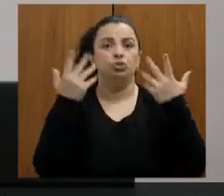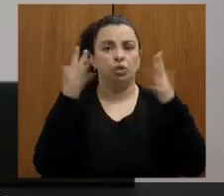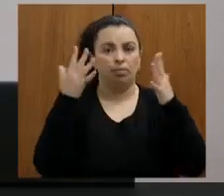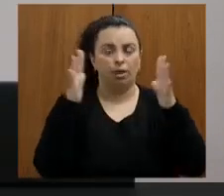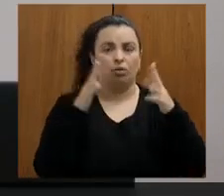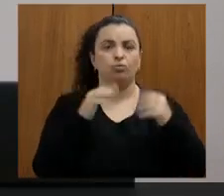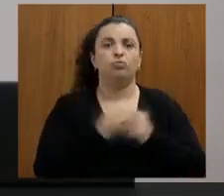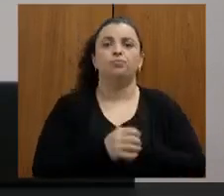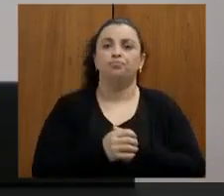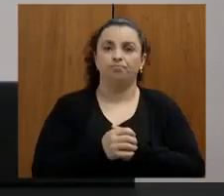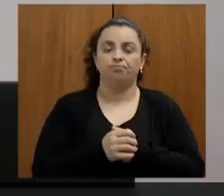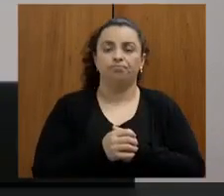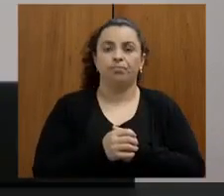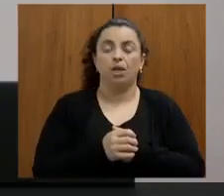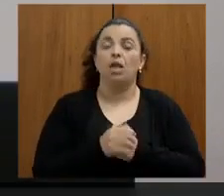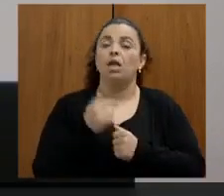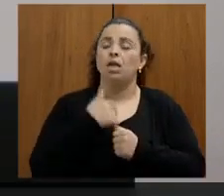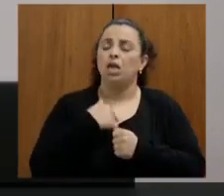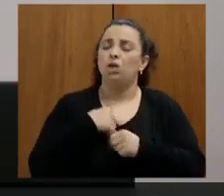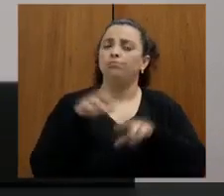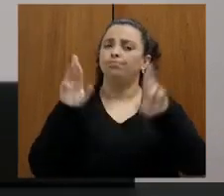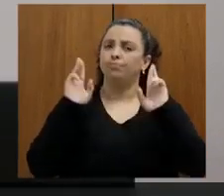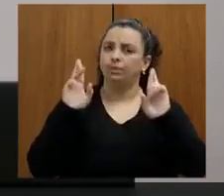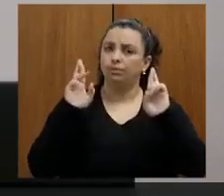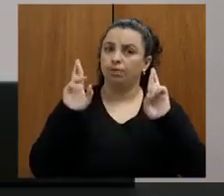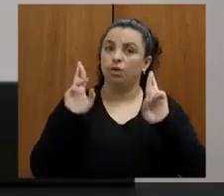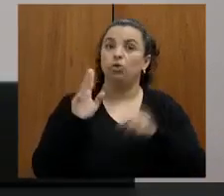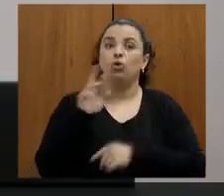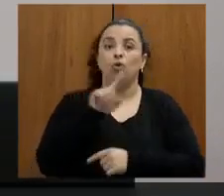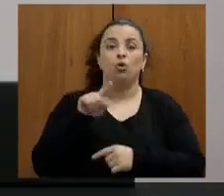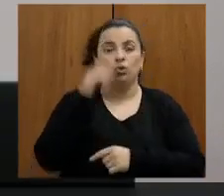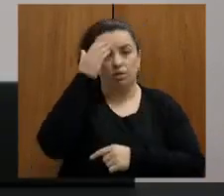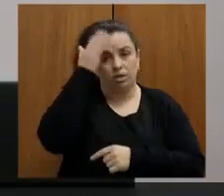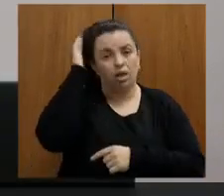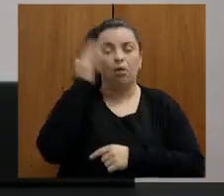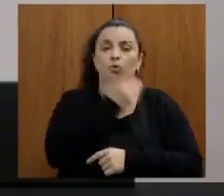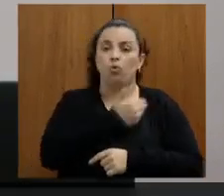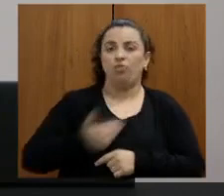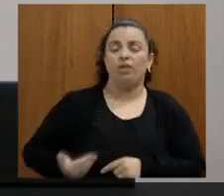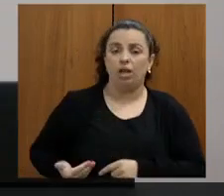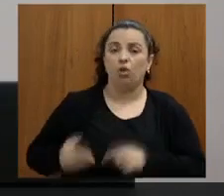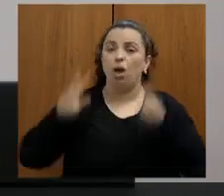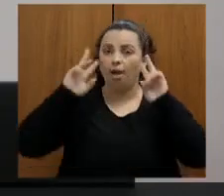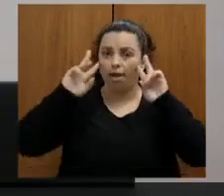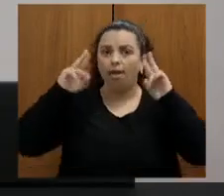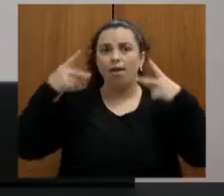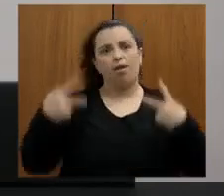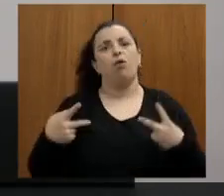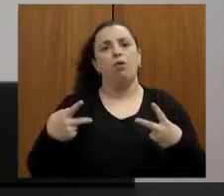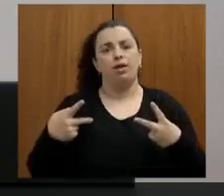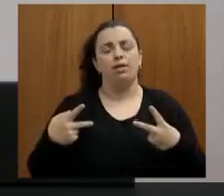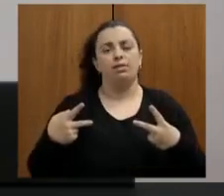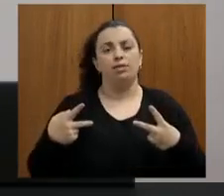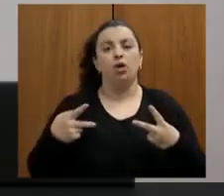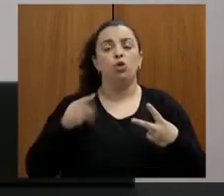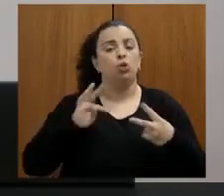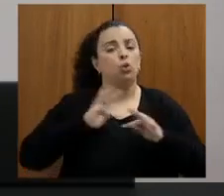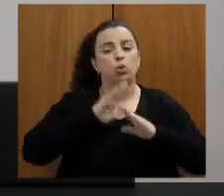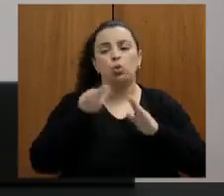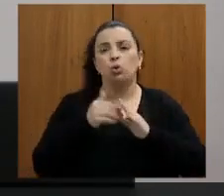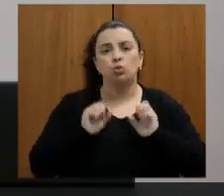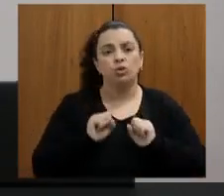pitada de leite eu espero eu espero que o governador reconheça o que está sendo feito pelas forças de segurança